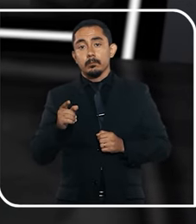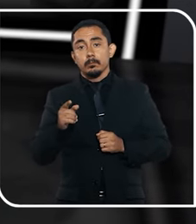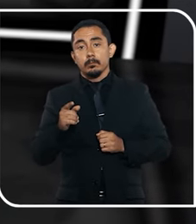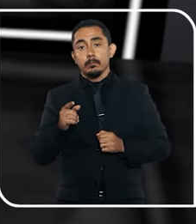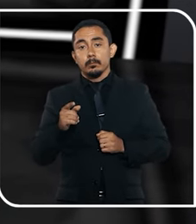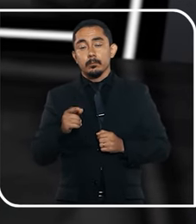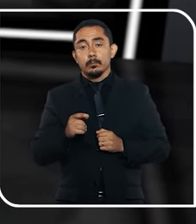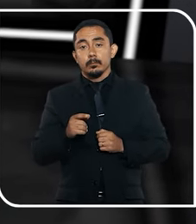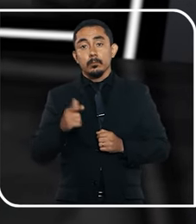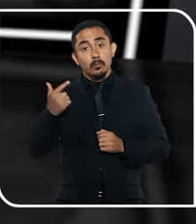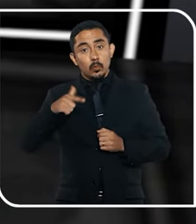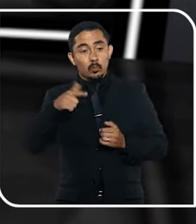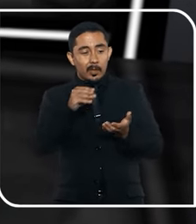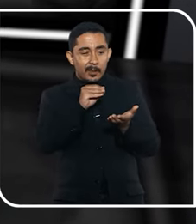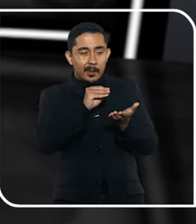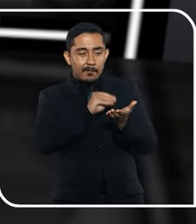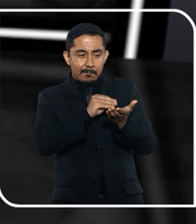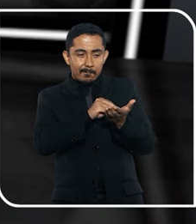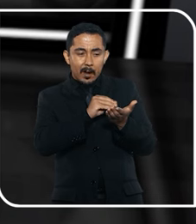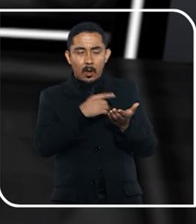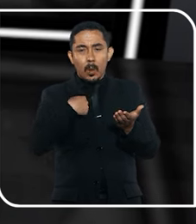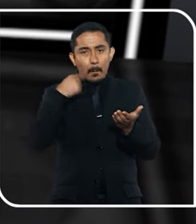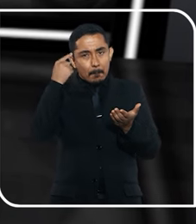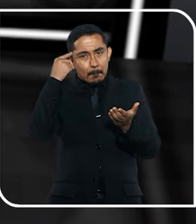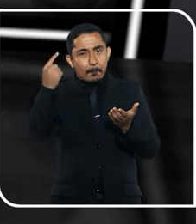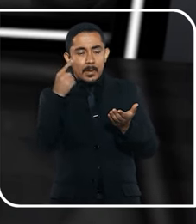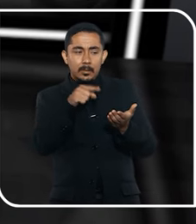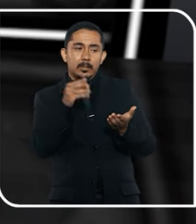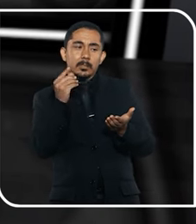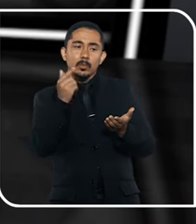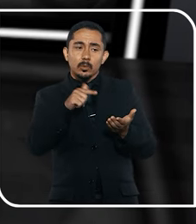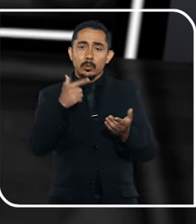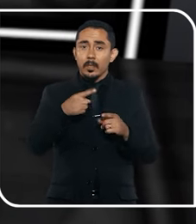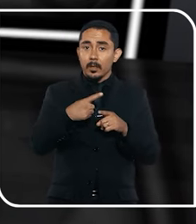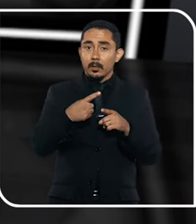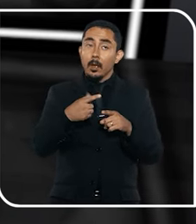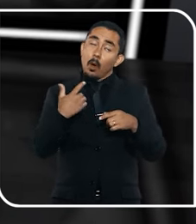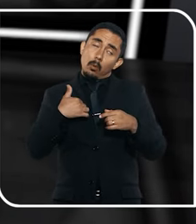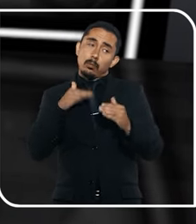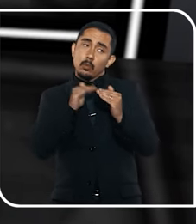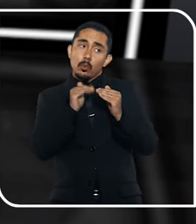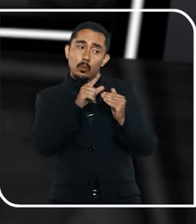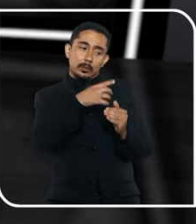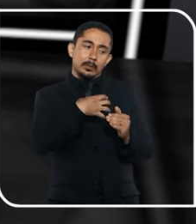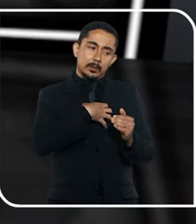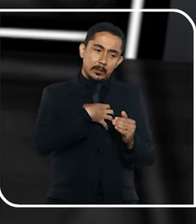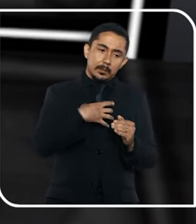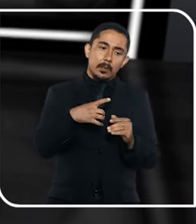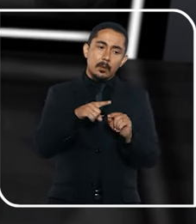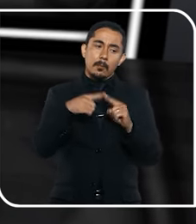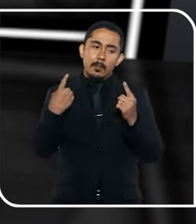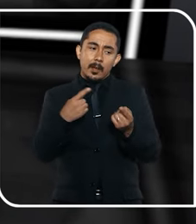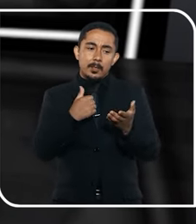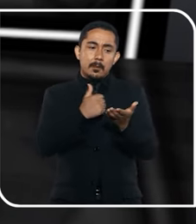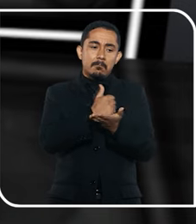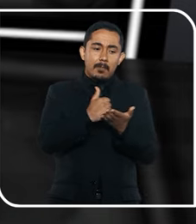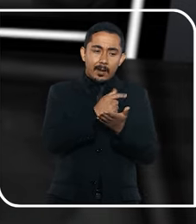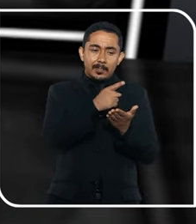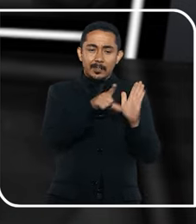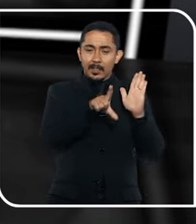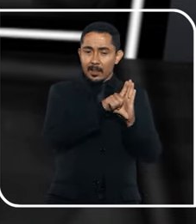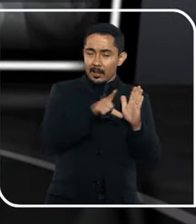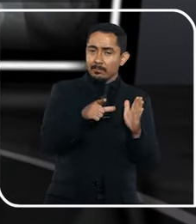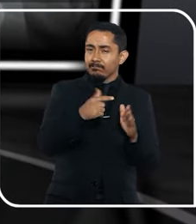não havia lacuna na visão dele. Ele concordou com toda a questão do afeto e tudo mais, mas ele mencionou que não